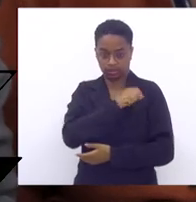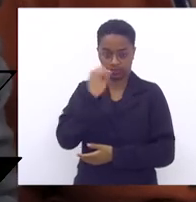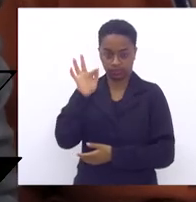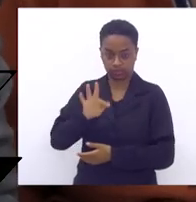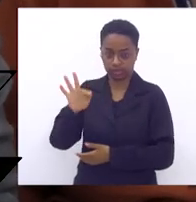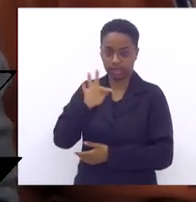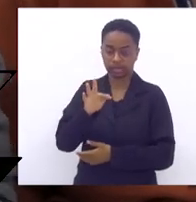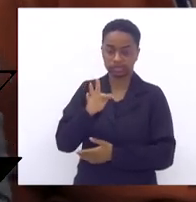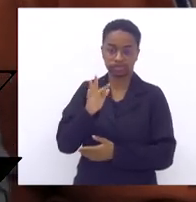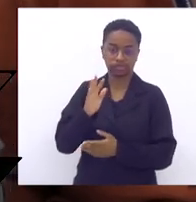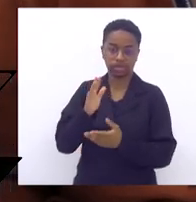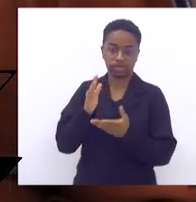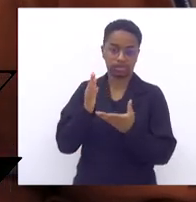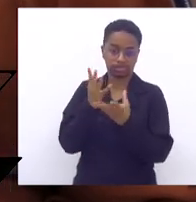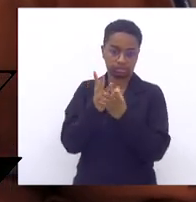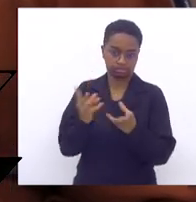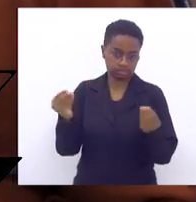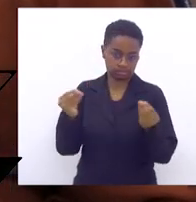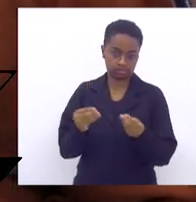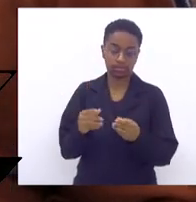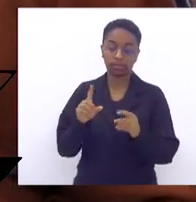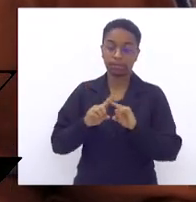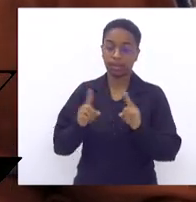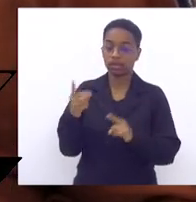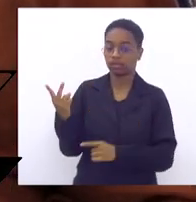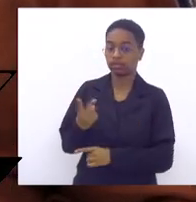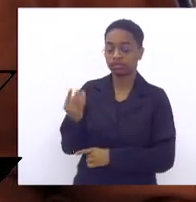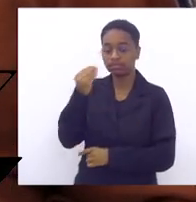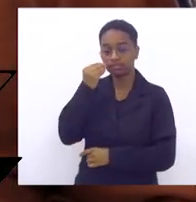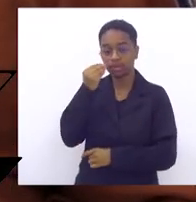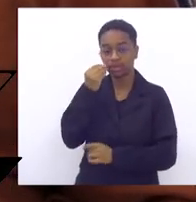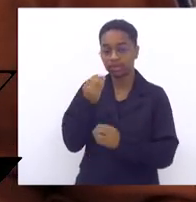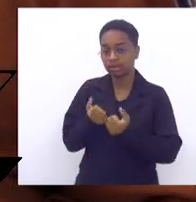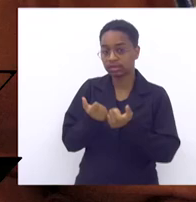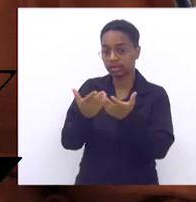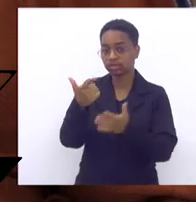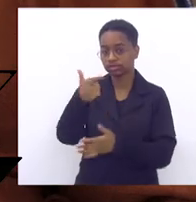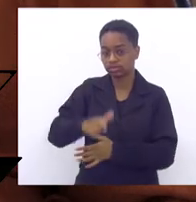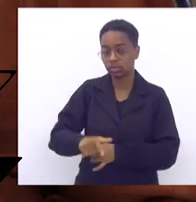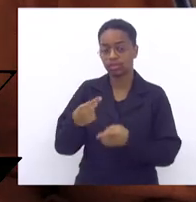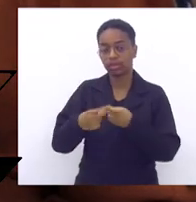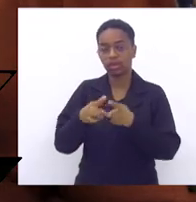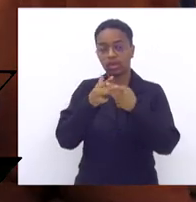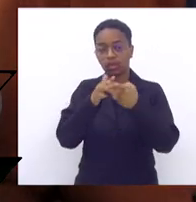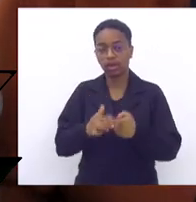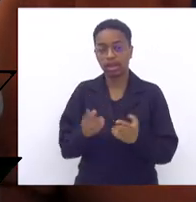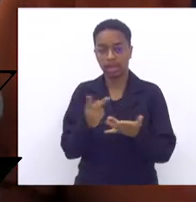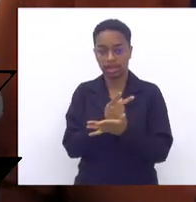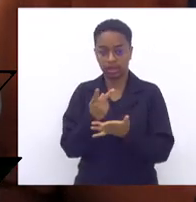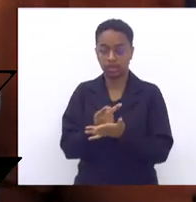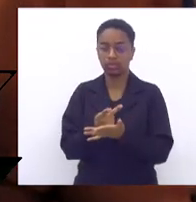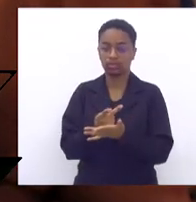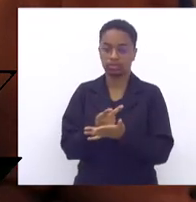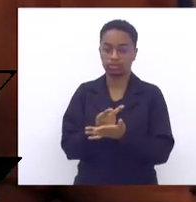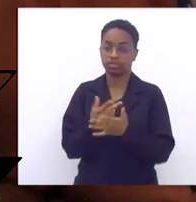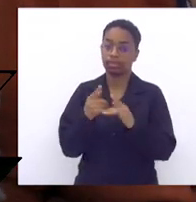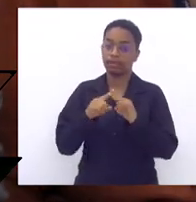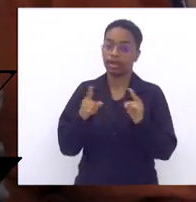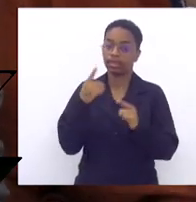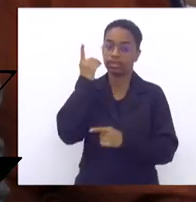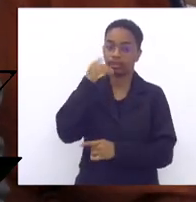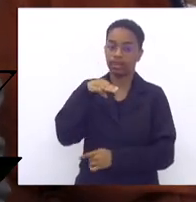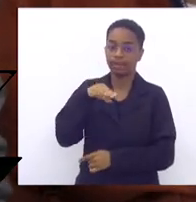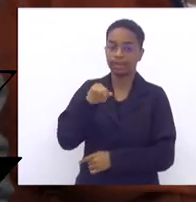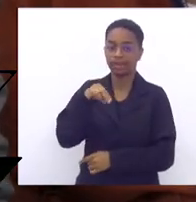judicialmente. E aí o meu projeto e o do MINC tentam restabelecer, sanando os erros que levaram à derrubada judicial. Só que o do deputado